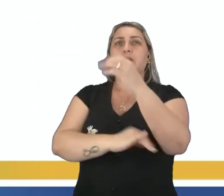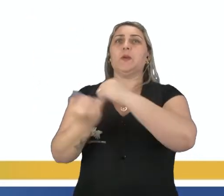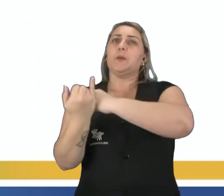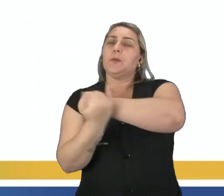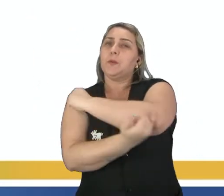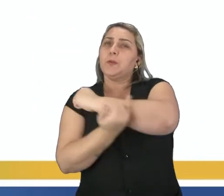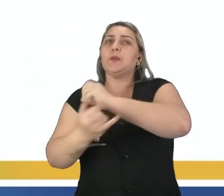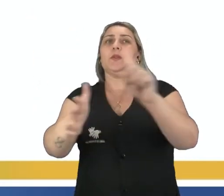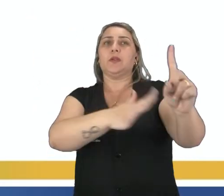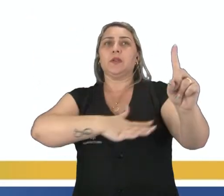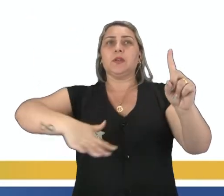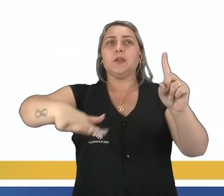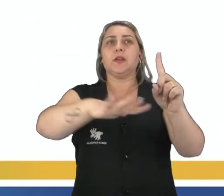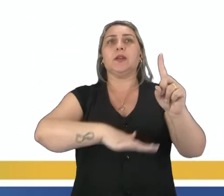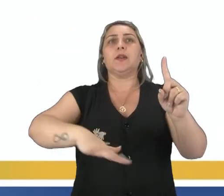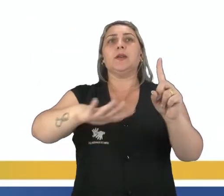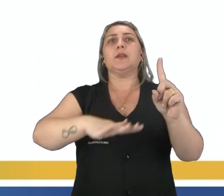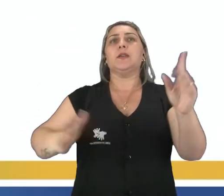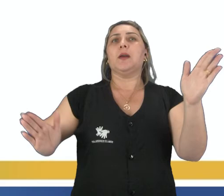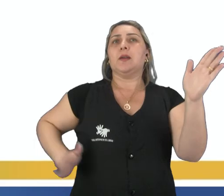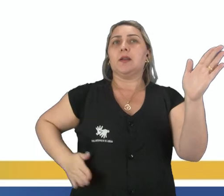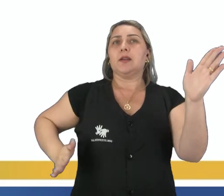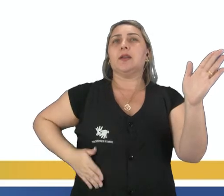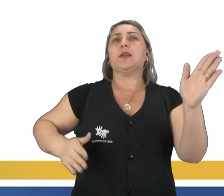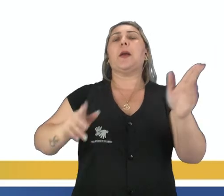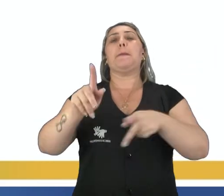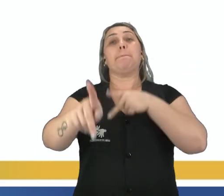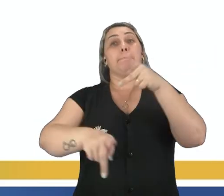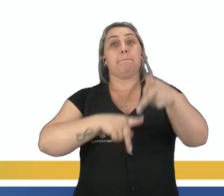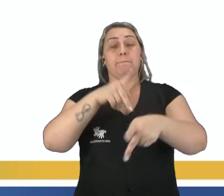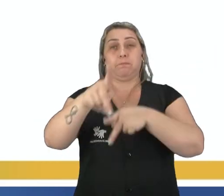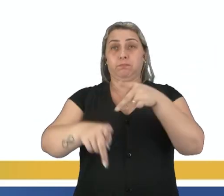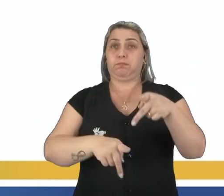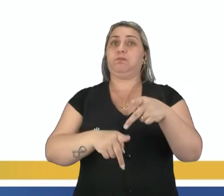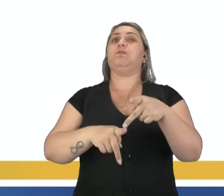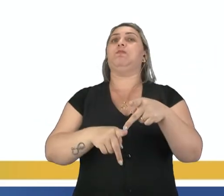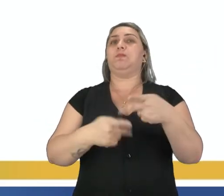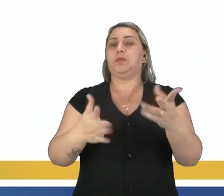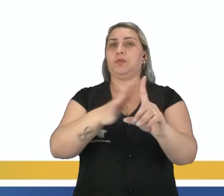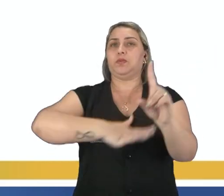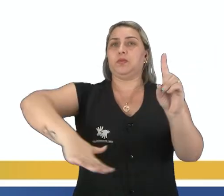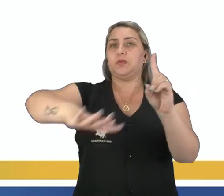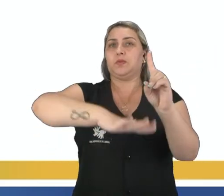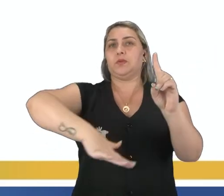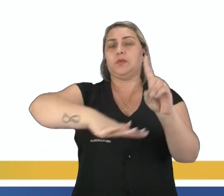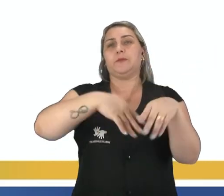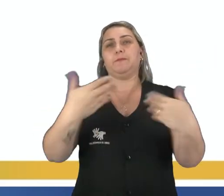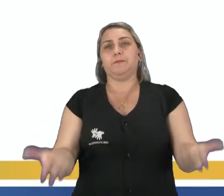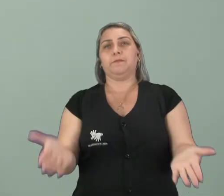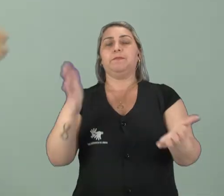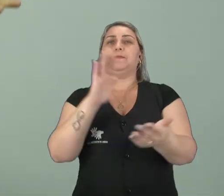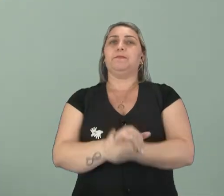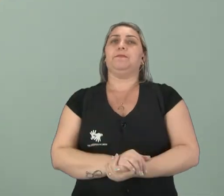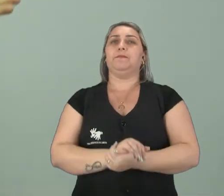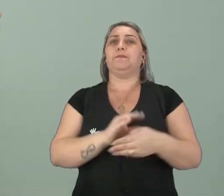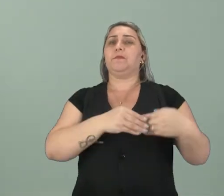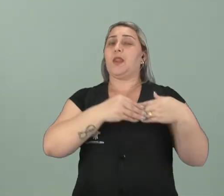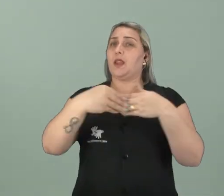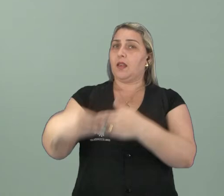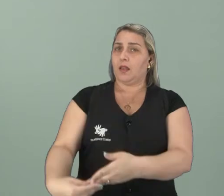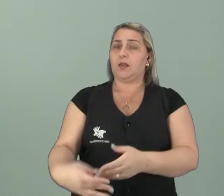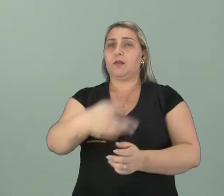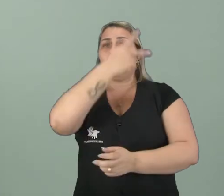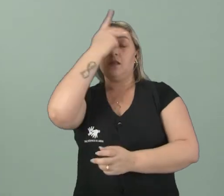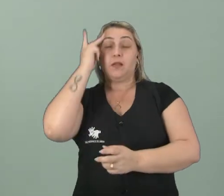ambientais, infraestruturais e sociais, marginalizando grandes parcelas da sociedade. Ou seja, veio